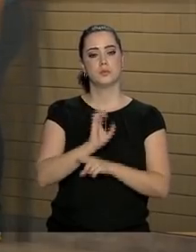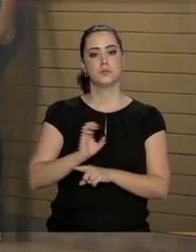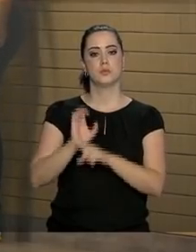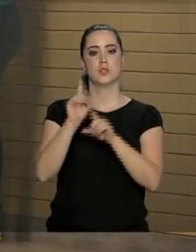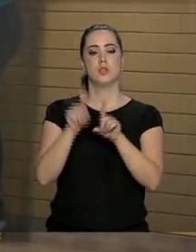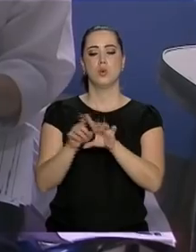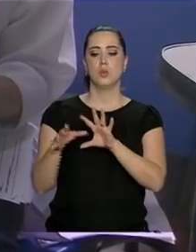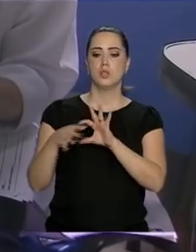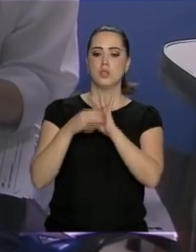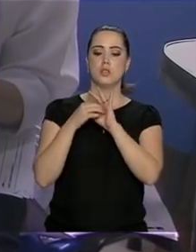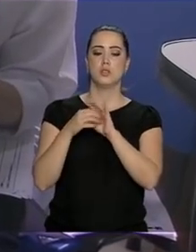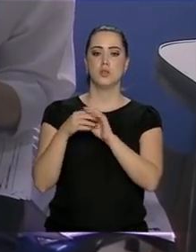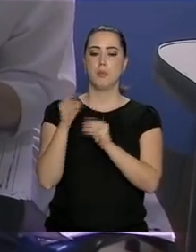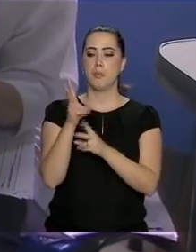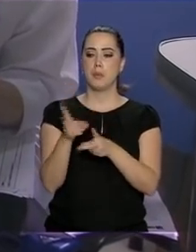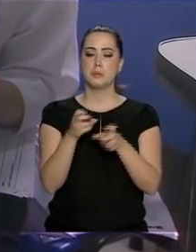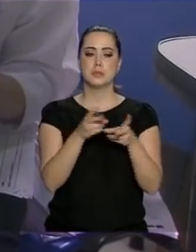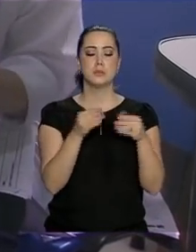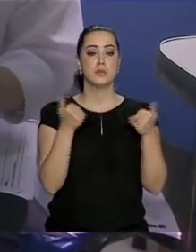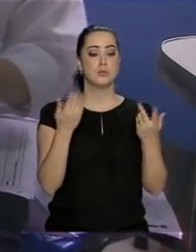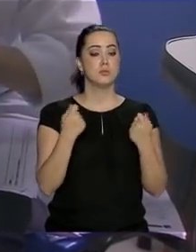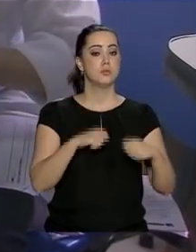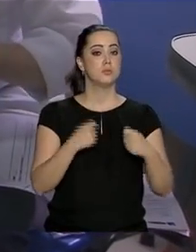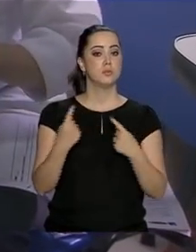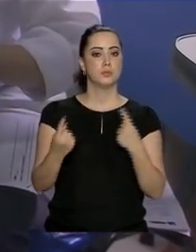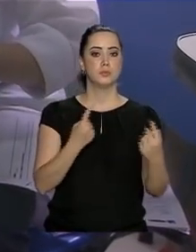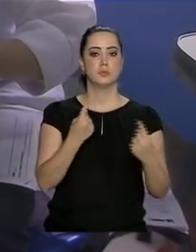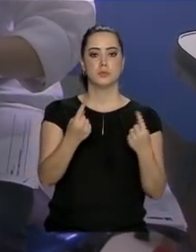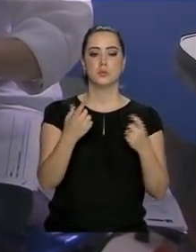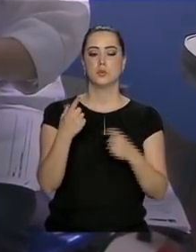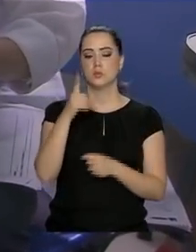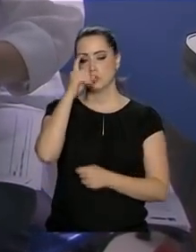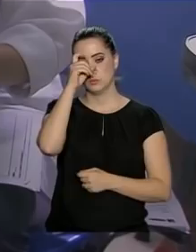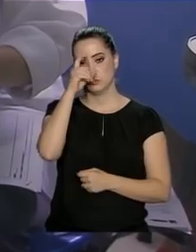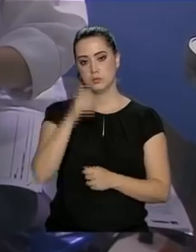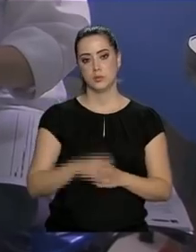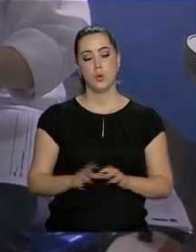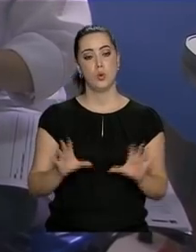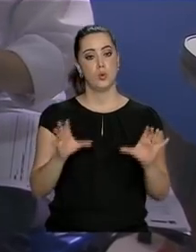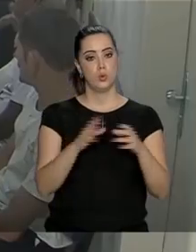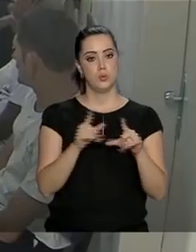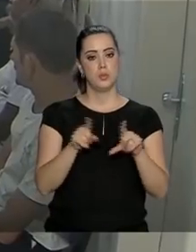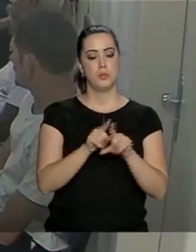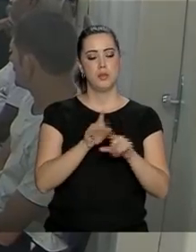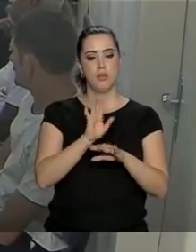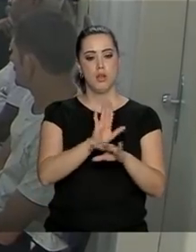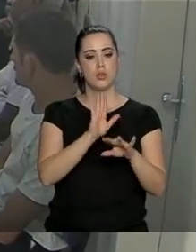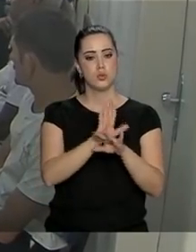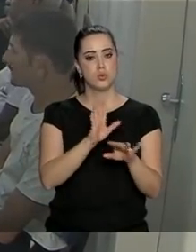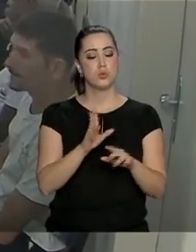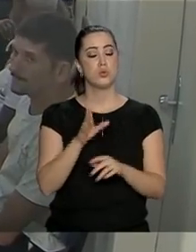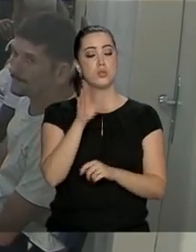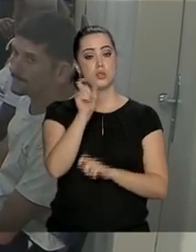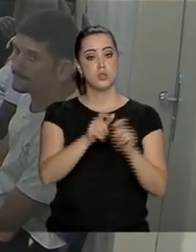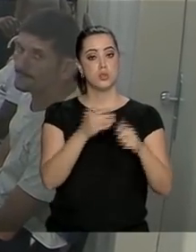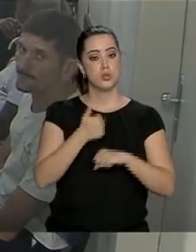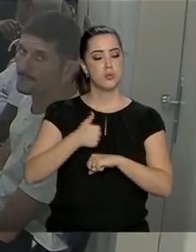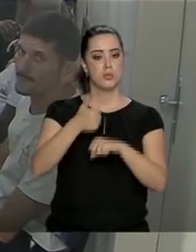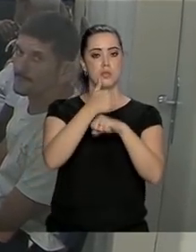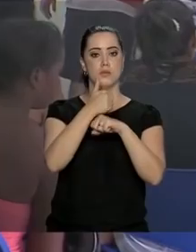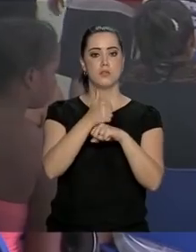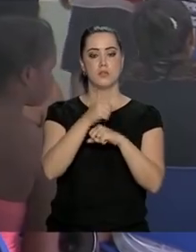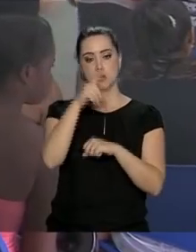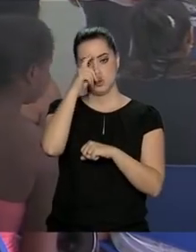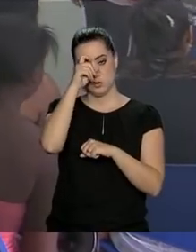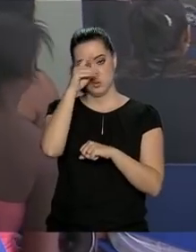em conjunto para verificar as necessidades de cada hospital. O grupo ainda contará com apoio de profissionais de hospitais